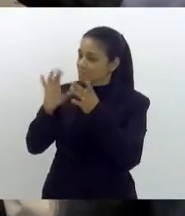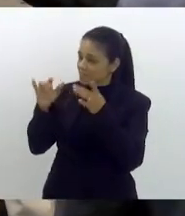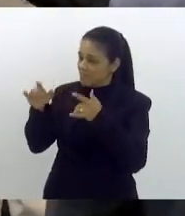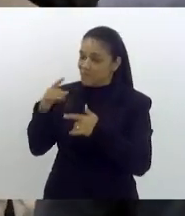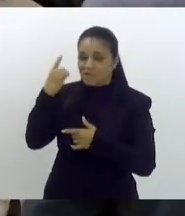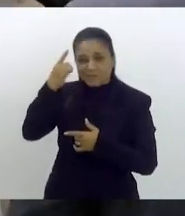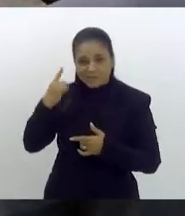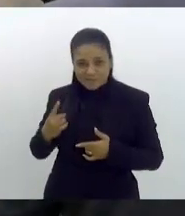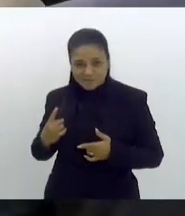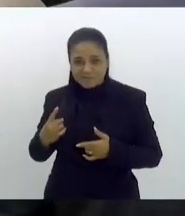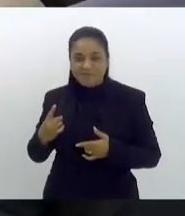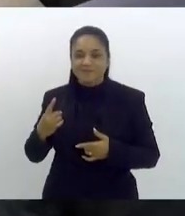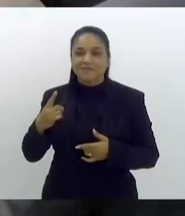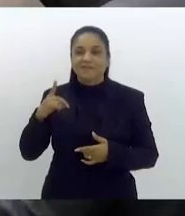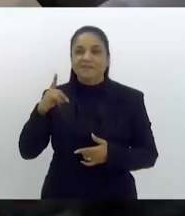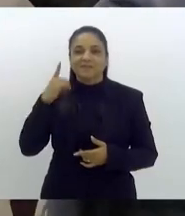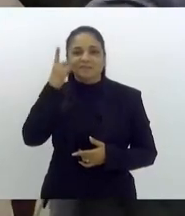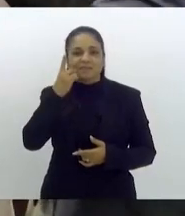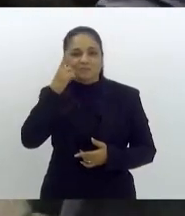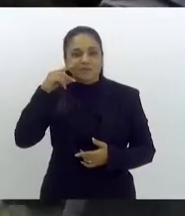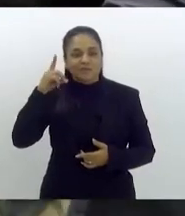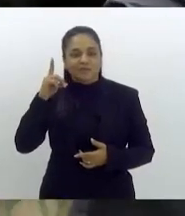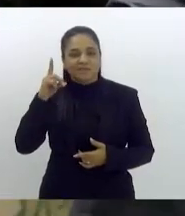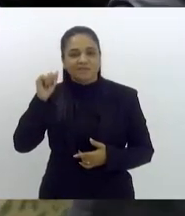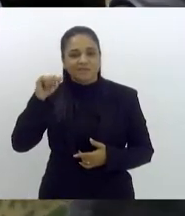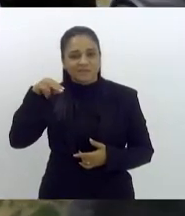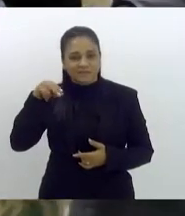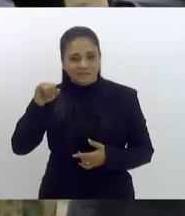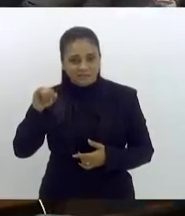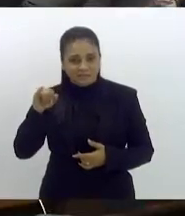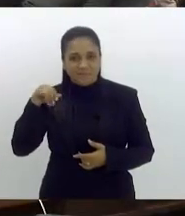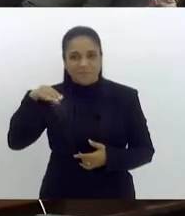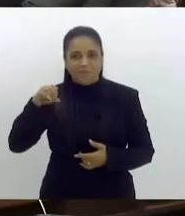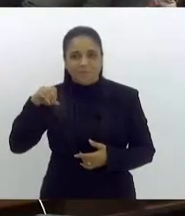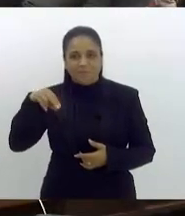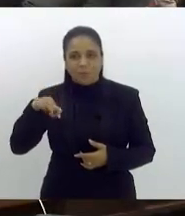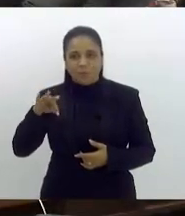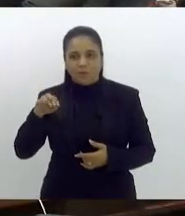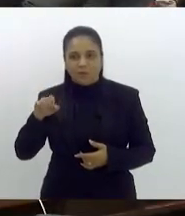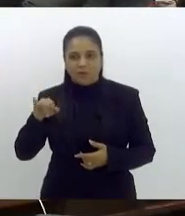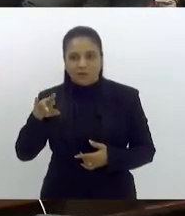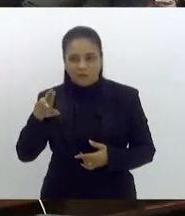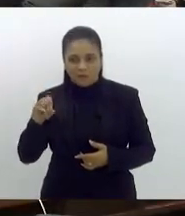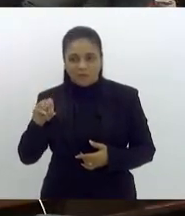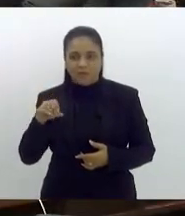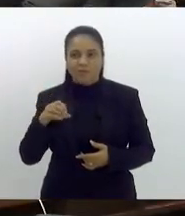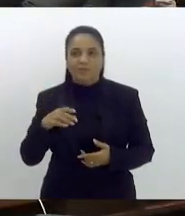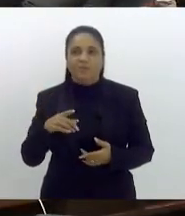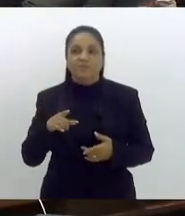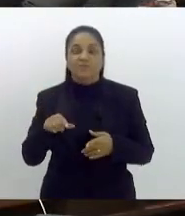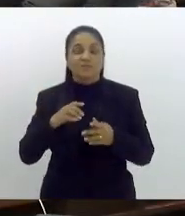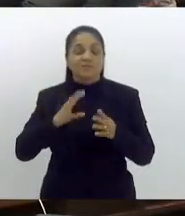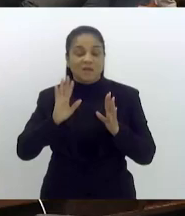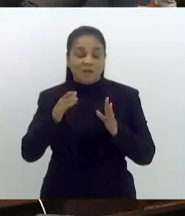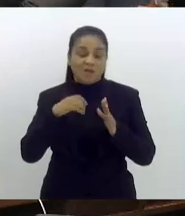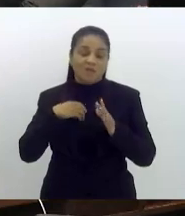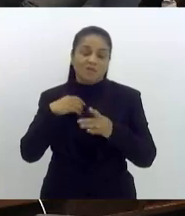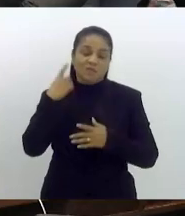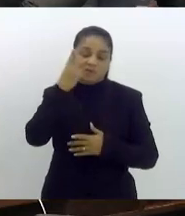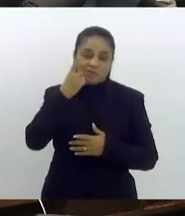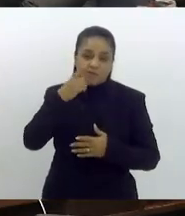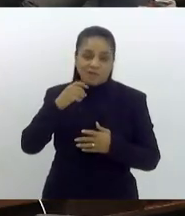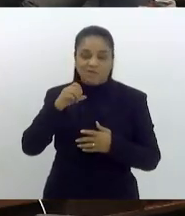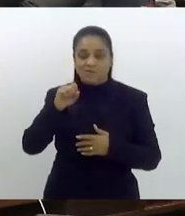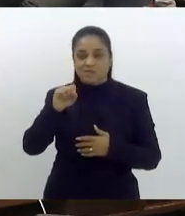dona das frutinhas que é a deputada Dani Monteiro de Samuel Malafaia é as bancadas estão fazendo